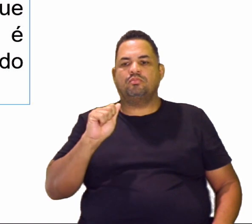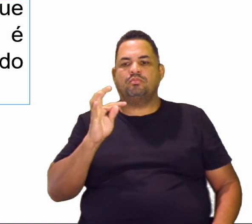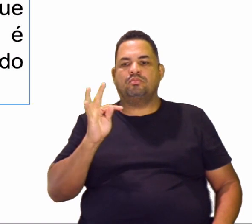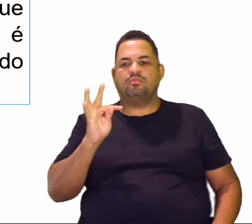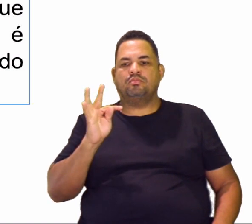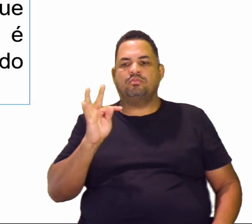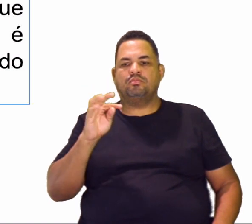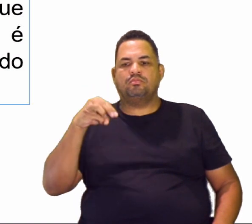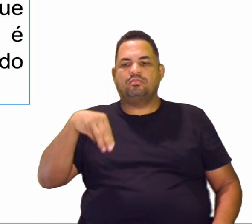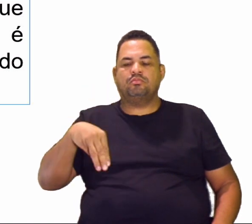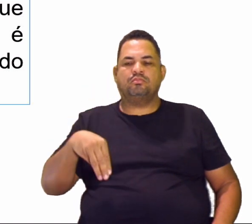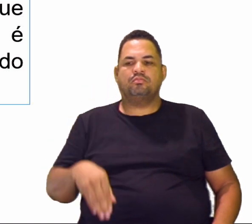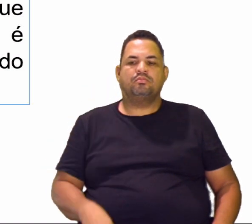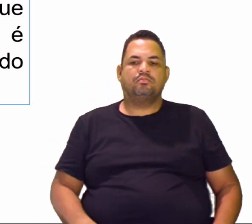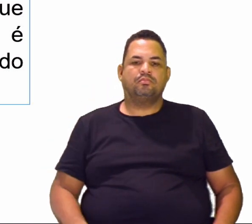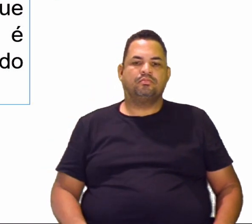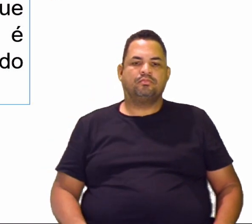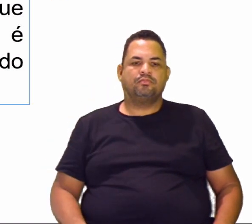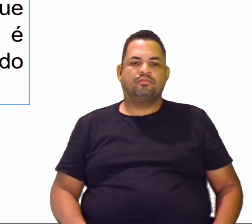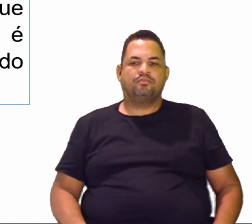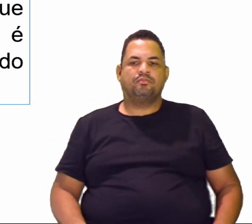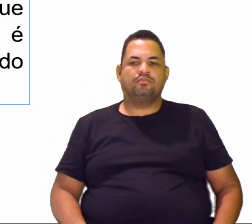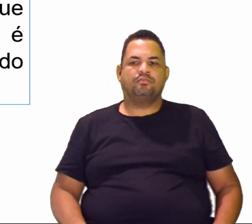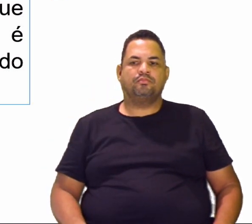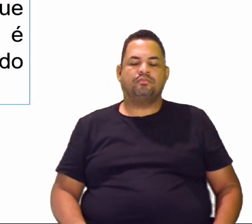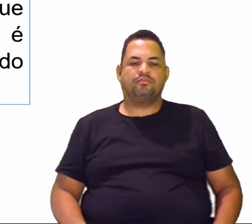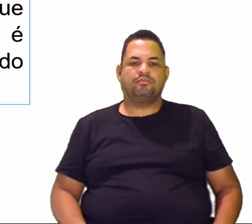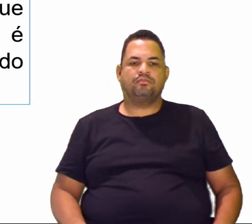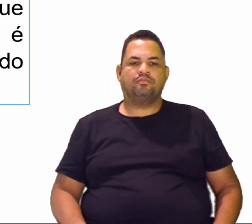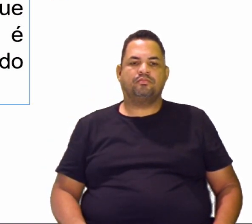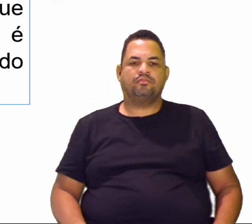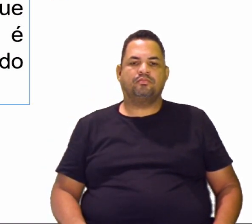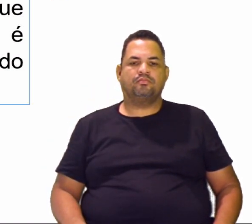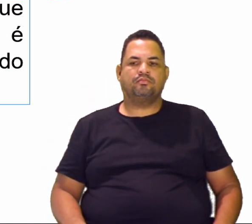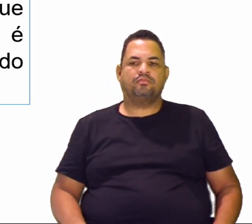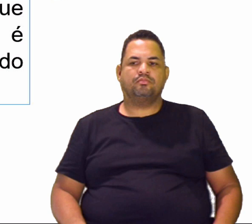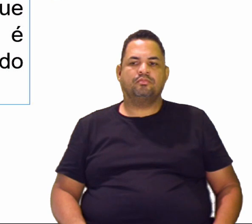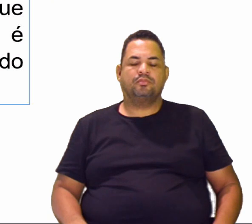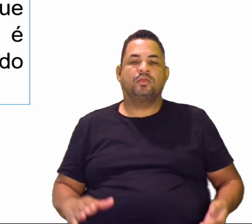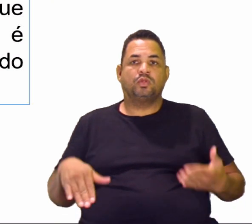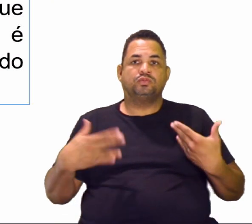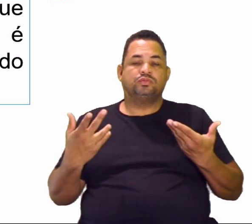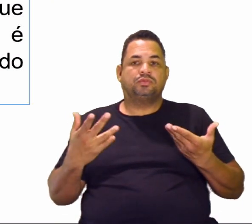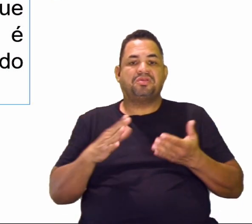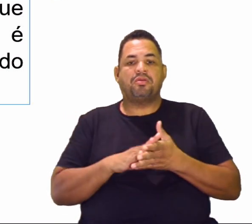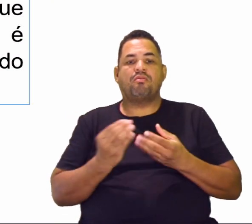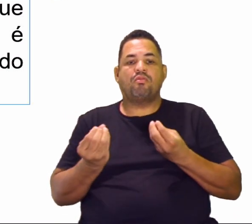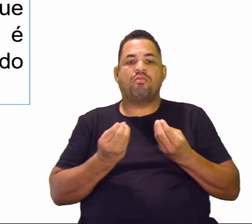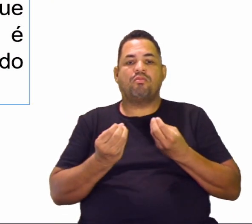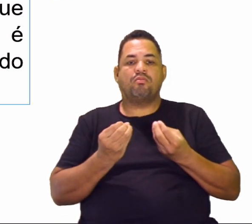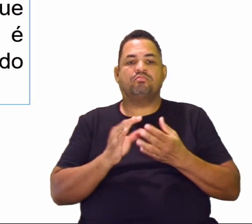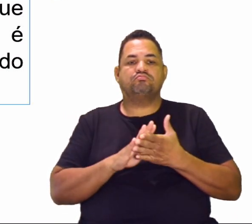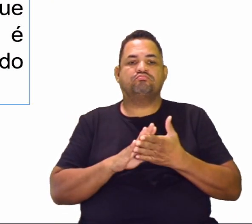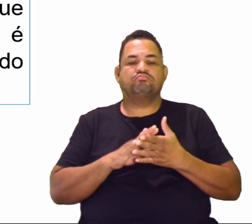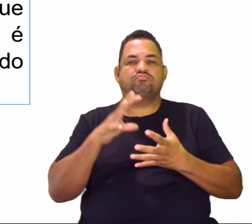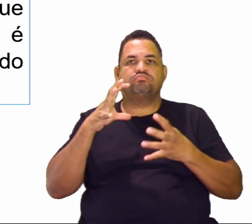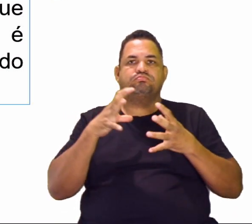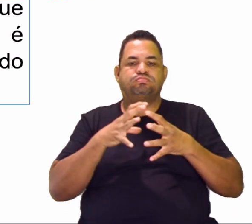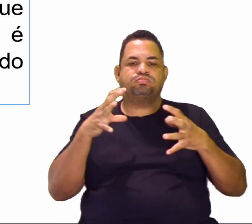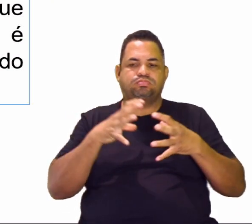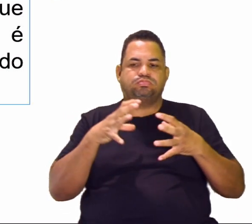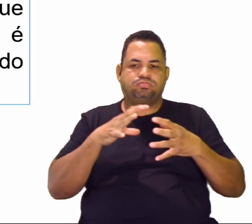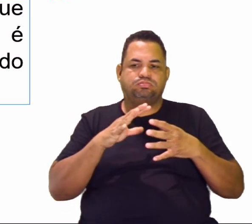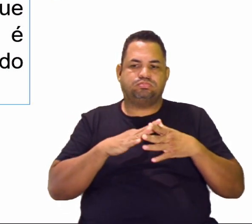um ATM. E aí, sempre que a gente falar em condições normais de temperatura e pressão,